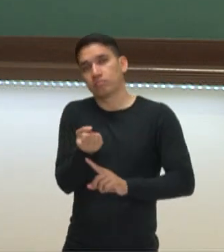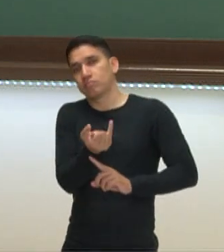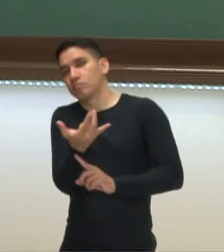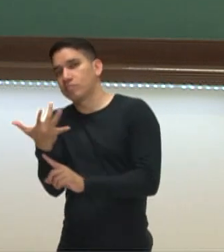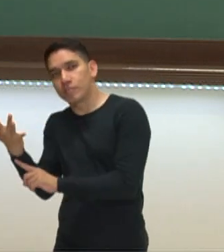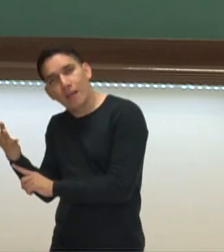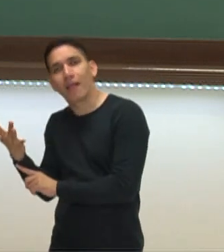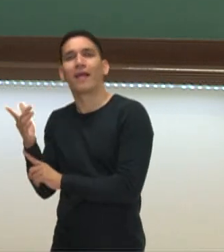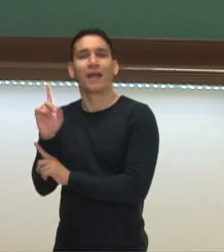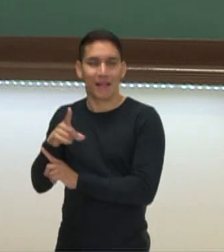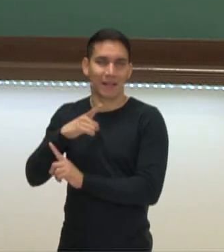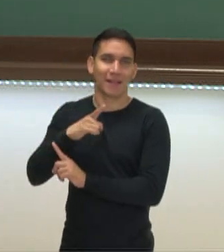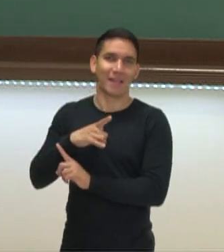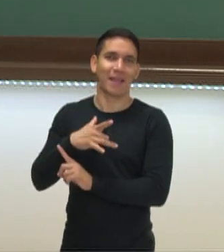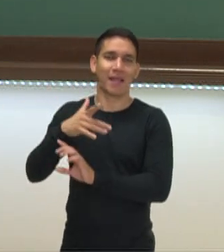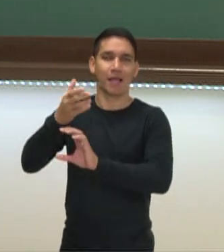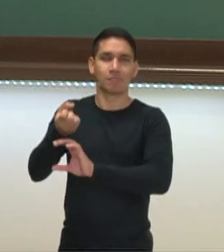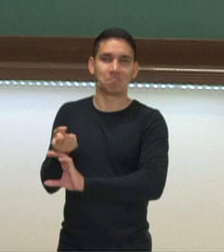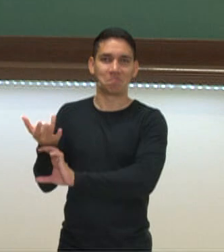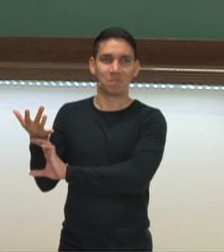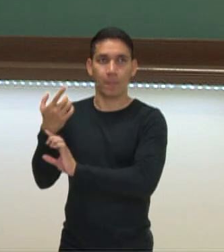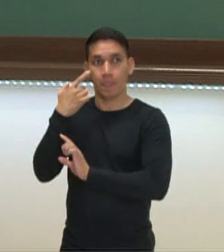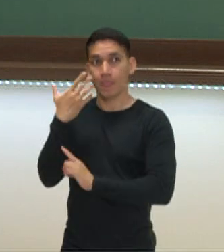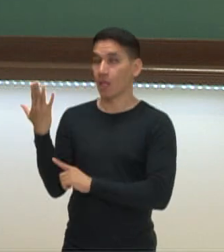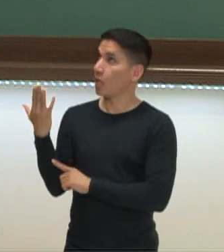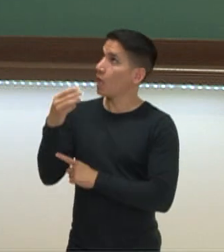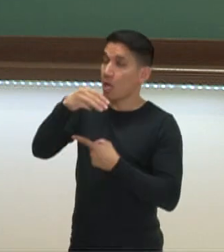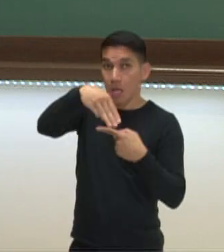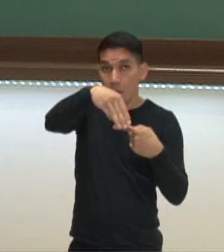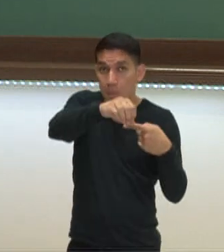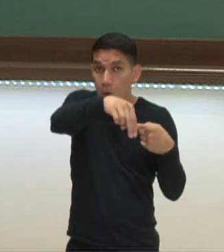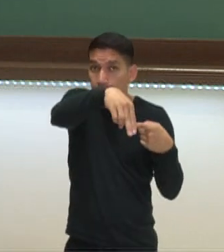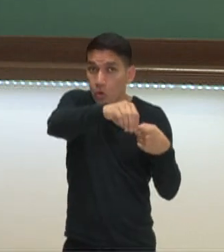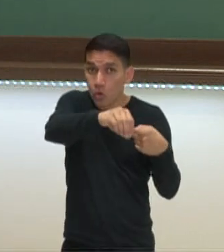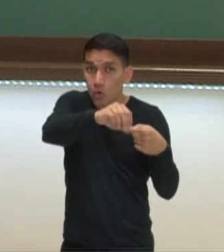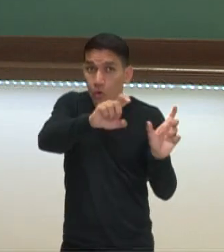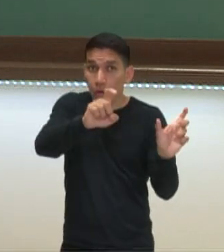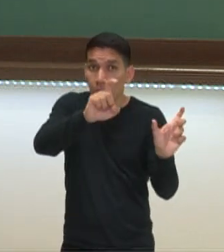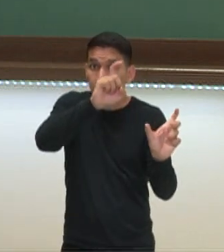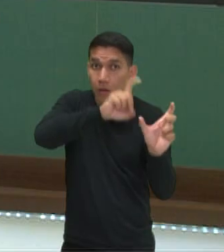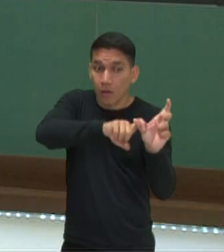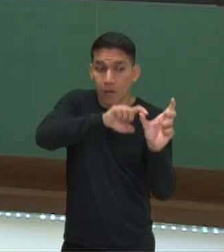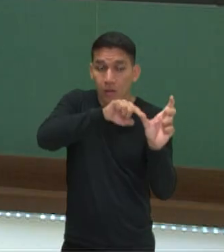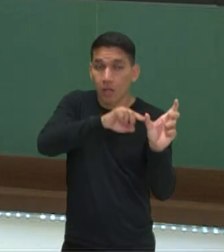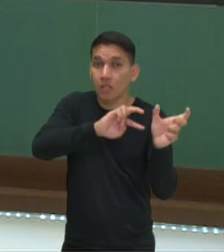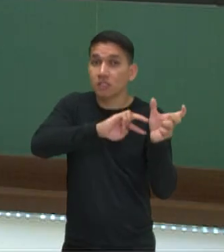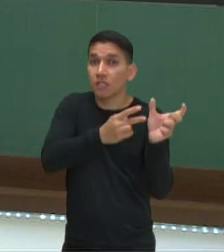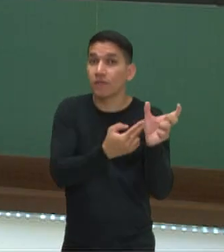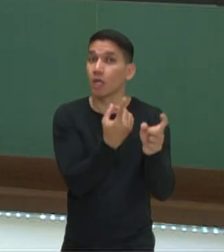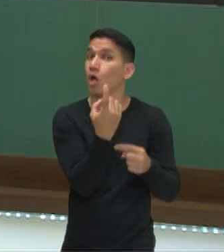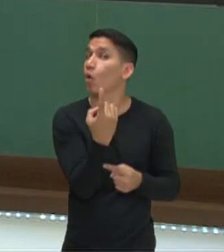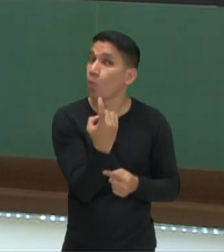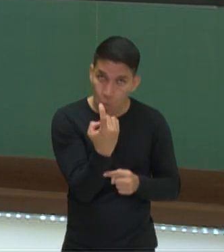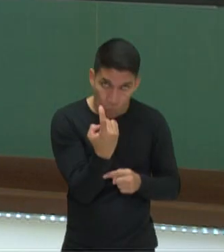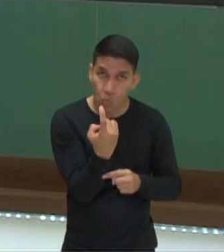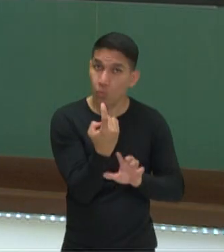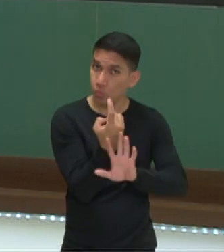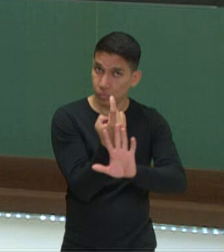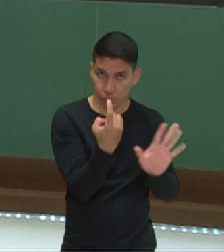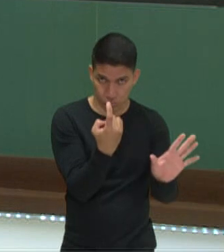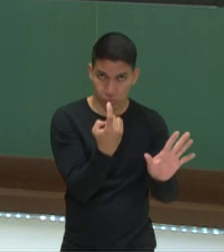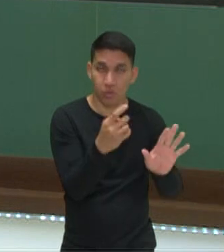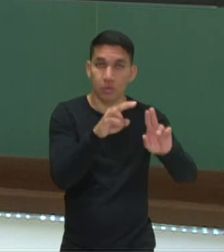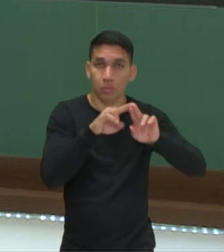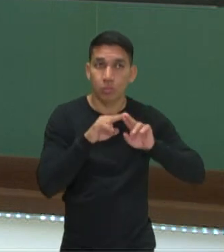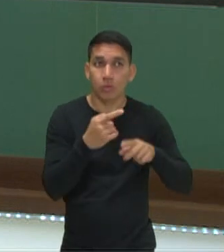um polímero. Observe aqui, mono é um prefixo que indica né? Então